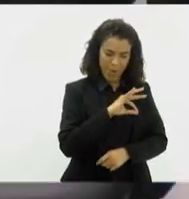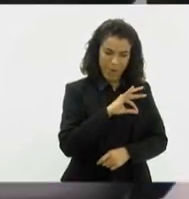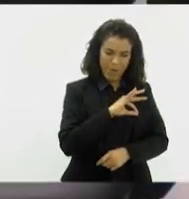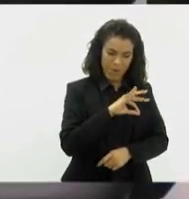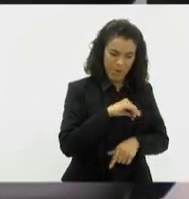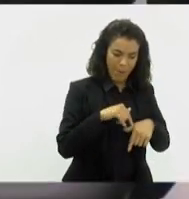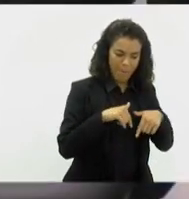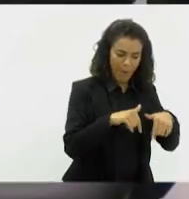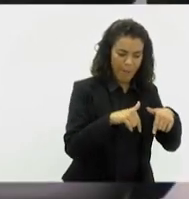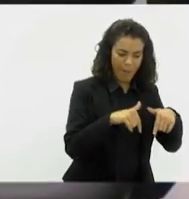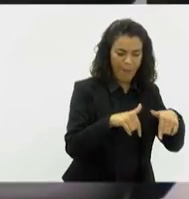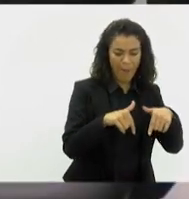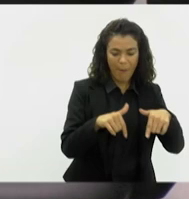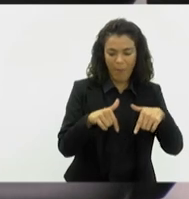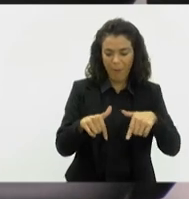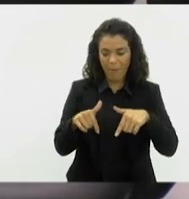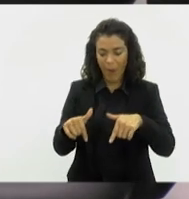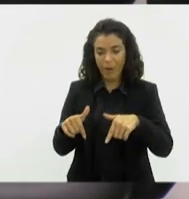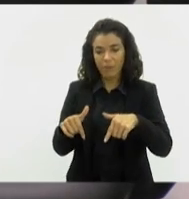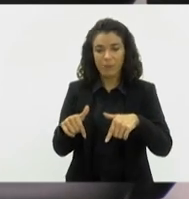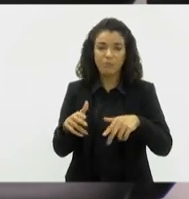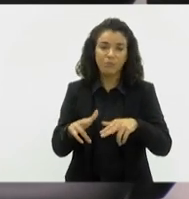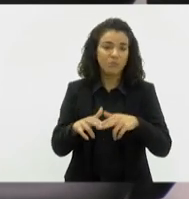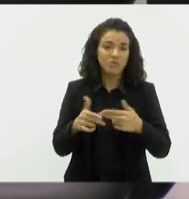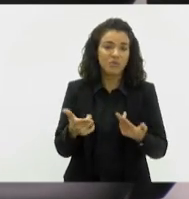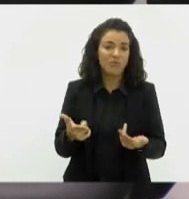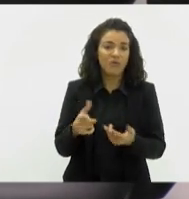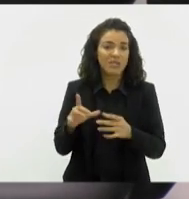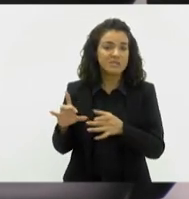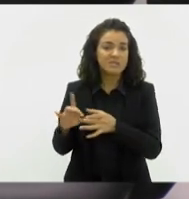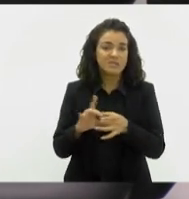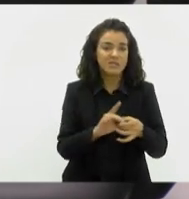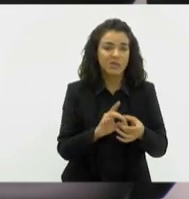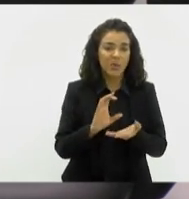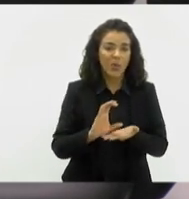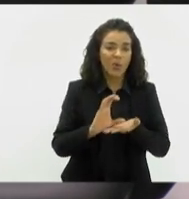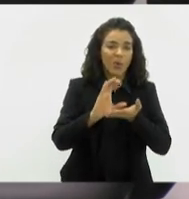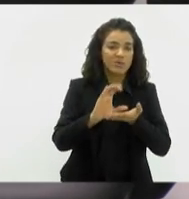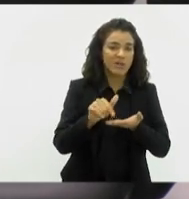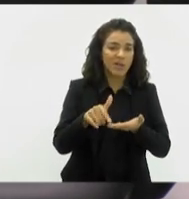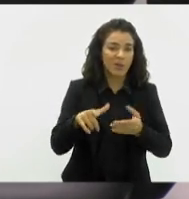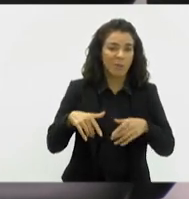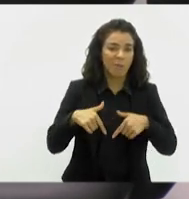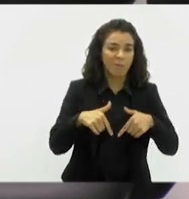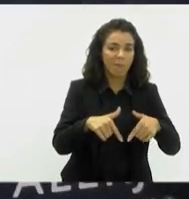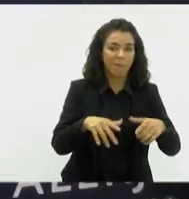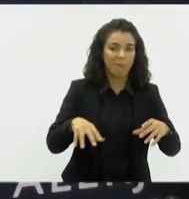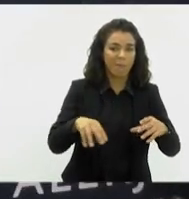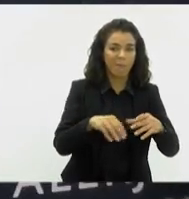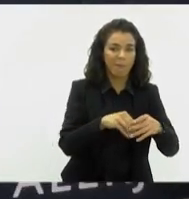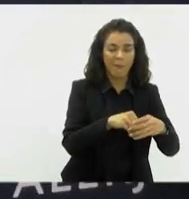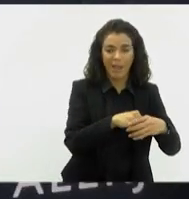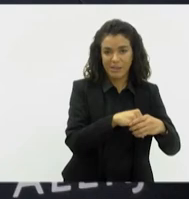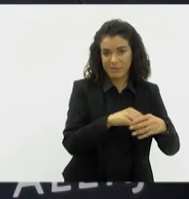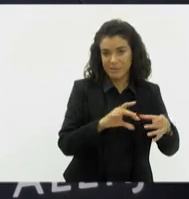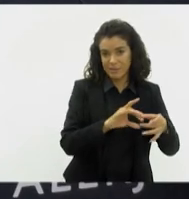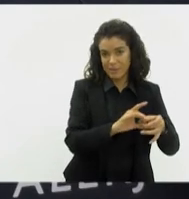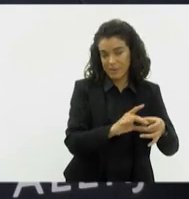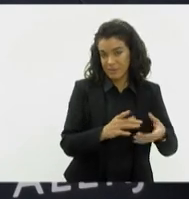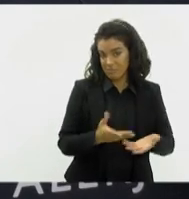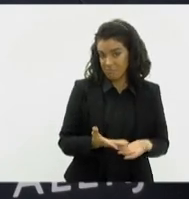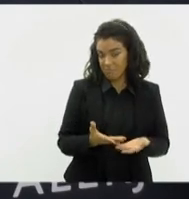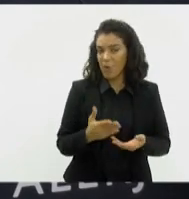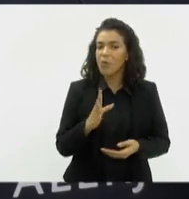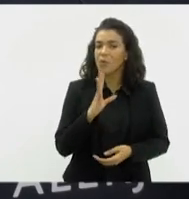parcial. Aí não faz sentido ter nenhum tipo de conselheiro, ter nenhum tipo de participante de comissão nenhuma. Concordo com você. Porque eu conheço dezenas,